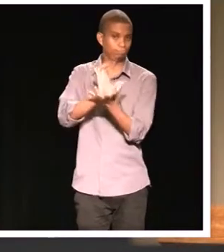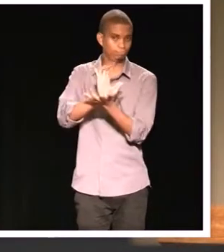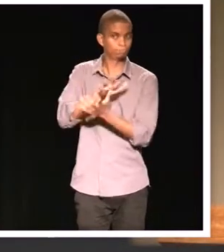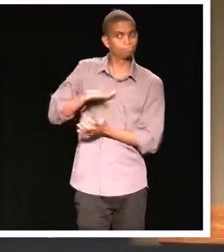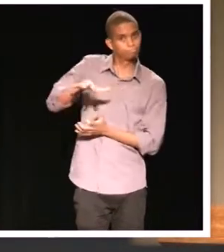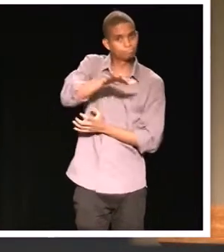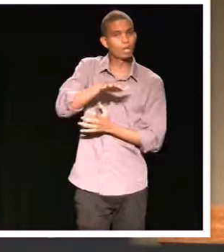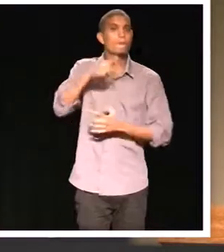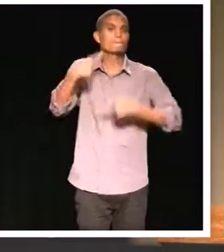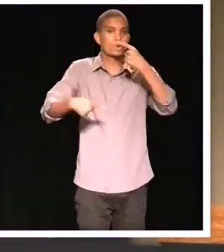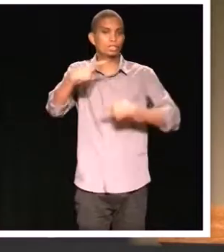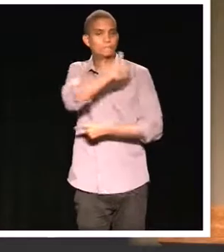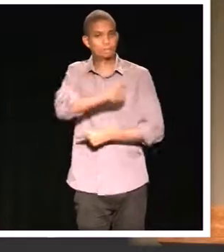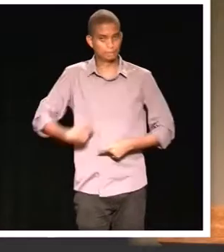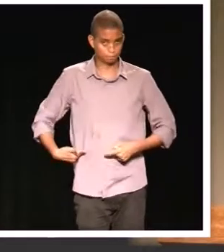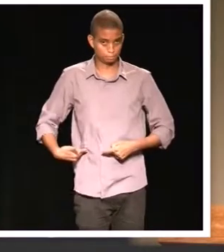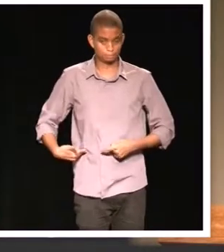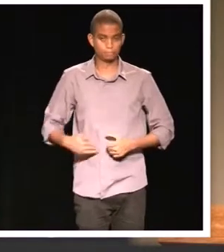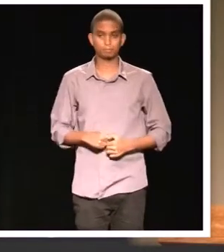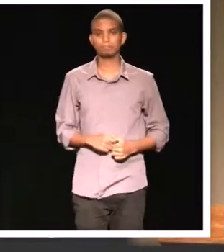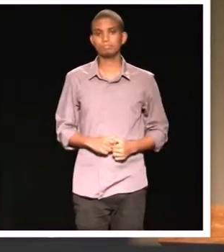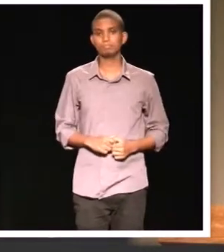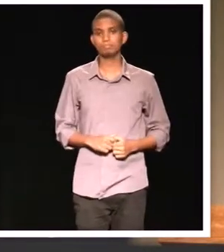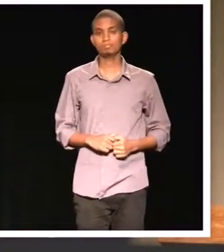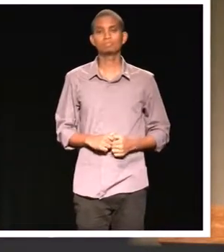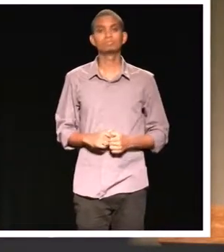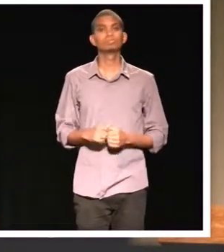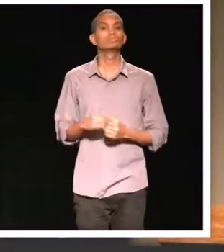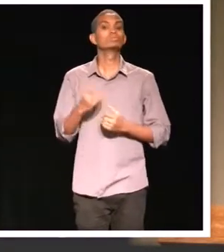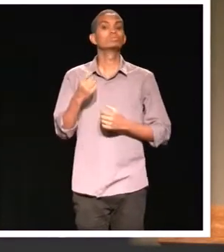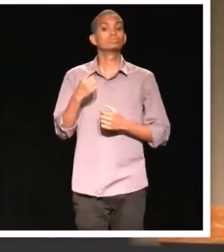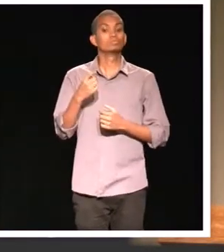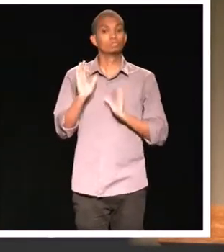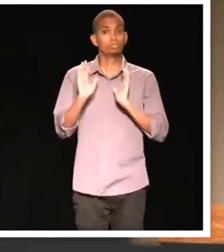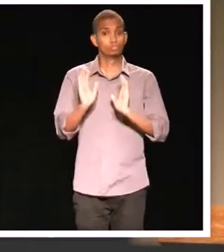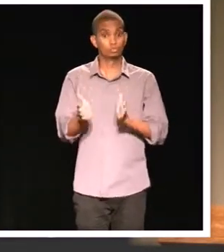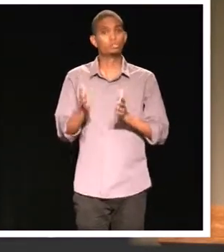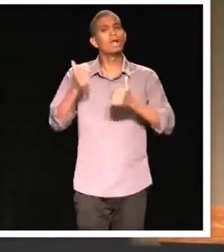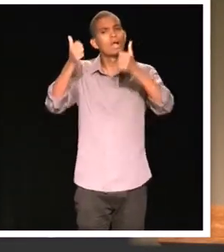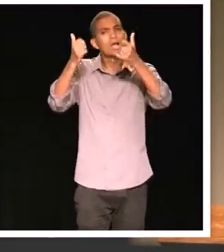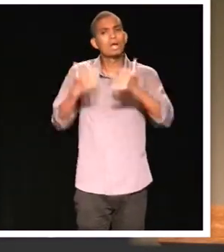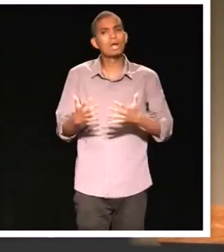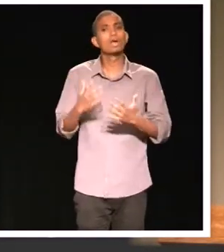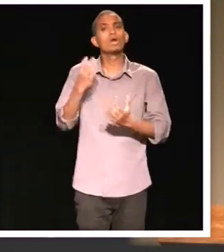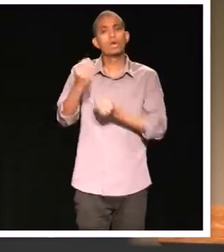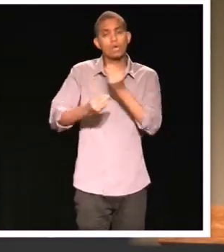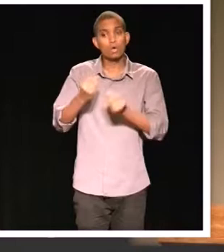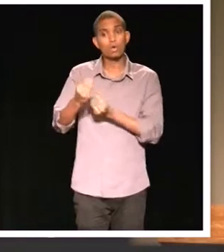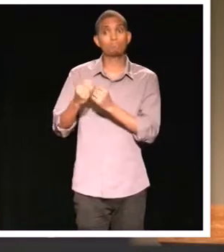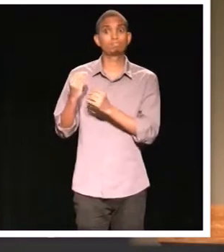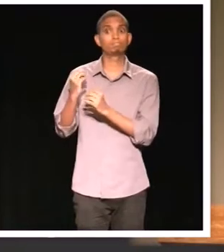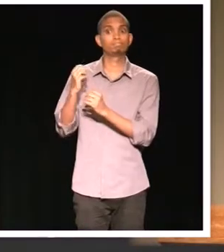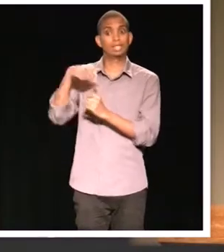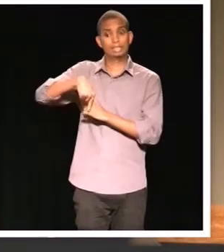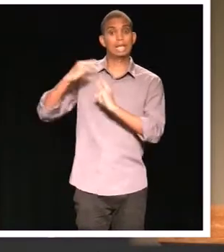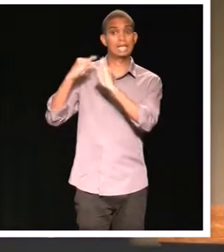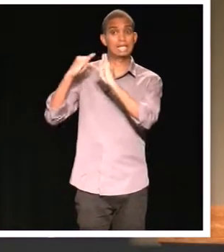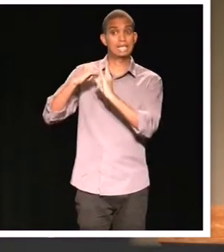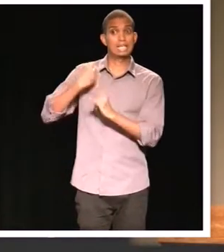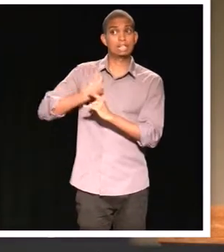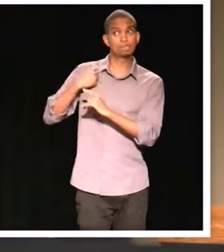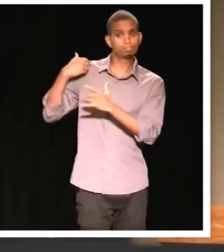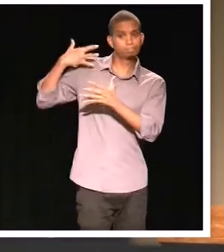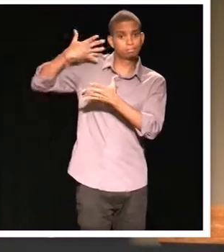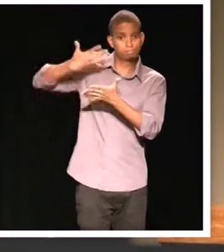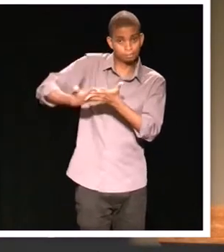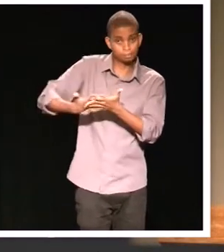Eu não posso, ontem eu escutava falar na persistência no tempo do INES,